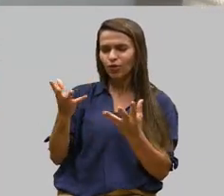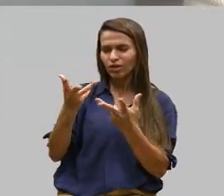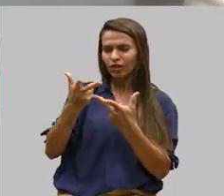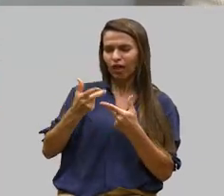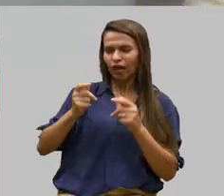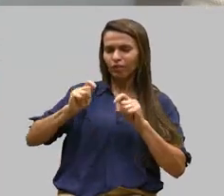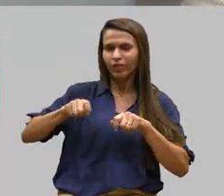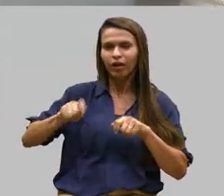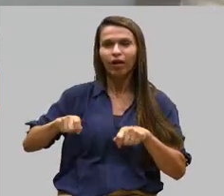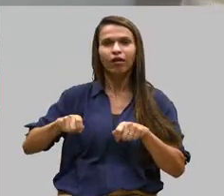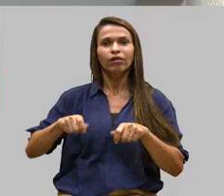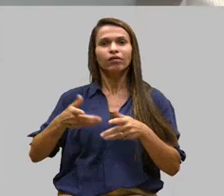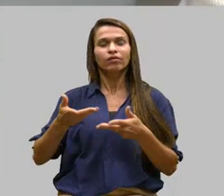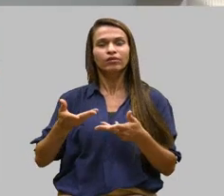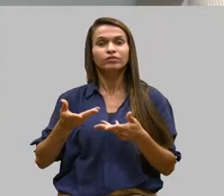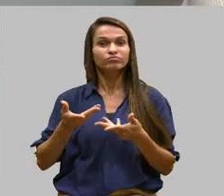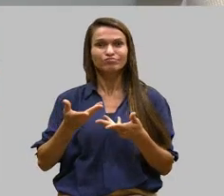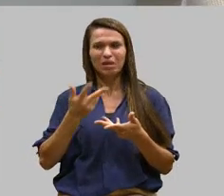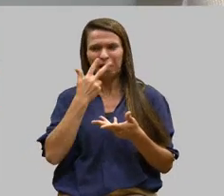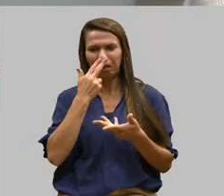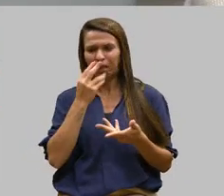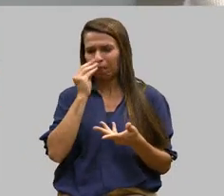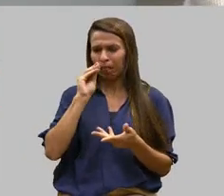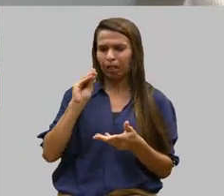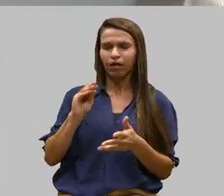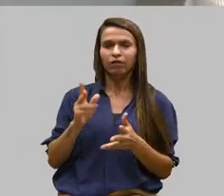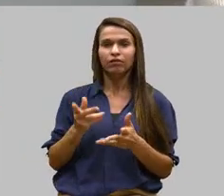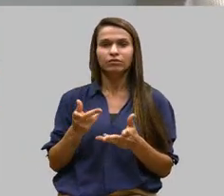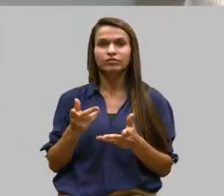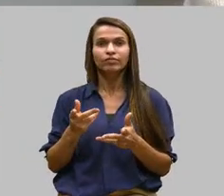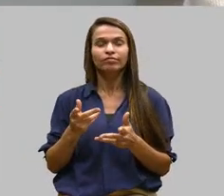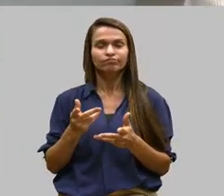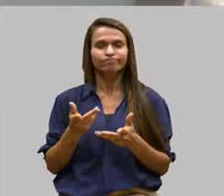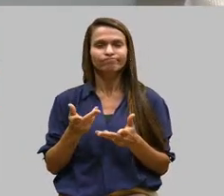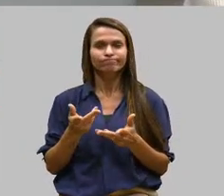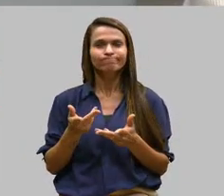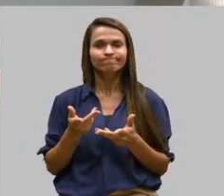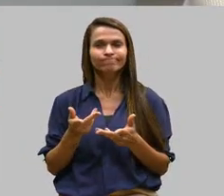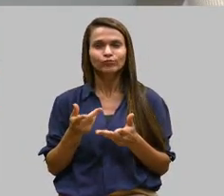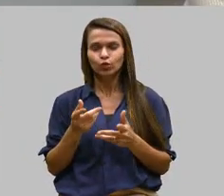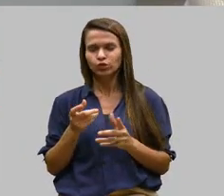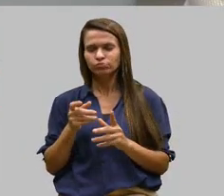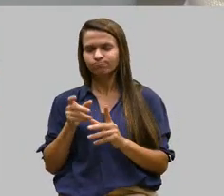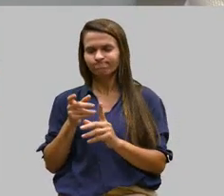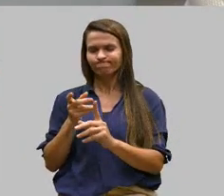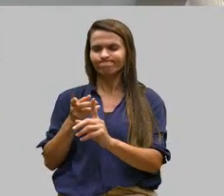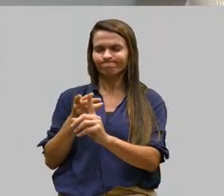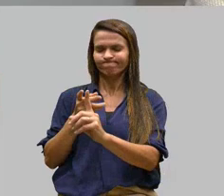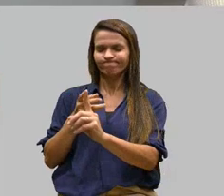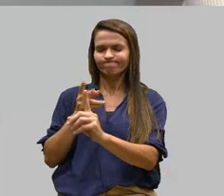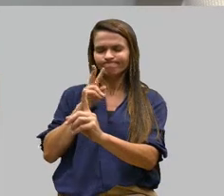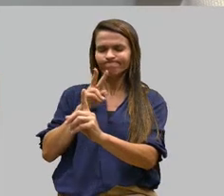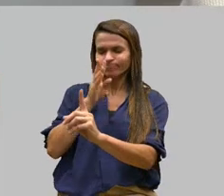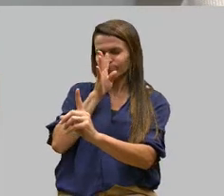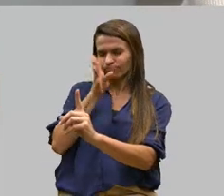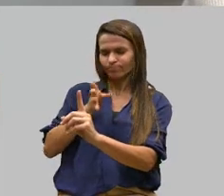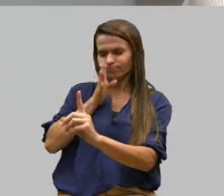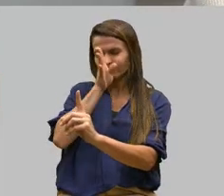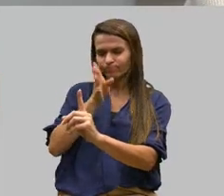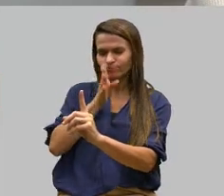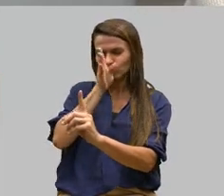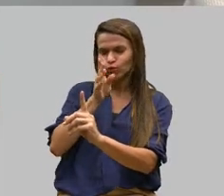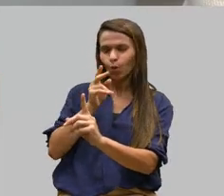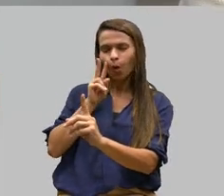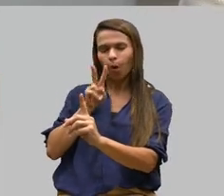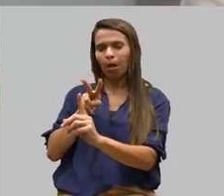competências não é dada a oportunidade pelo olhar nós já rotulamos a pessoa com deficiência um olhar da